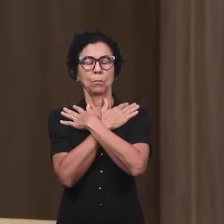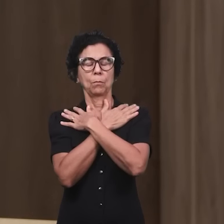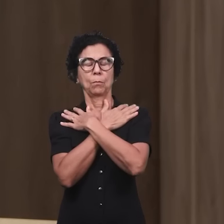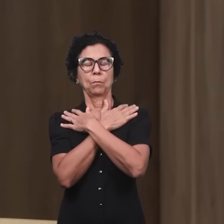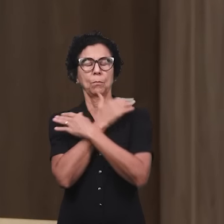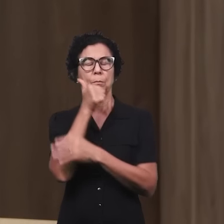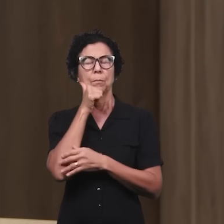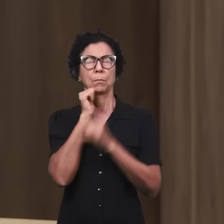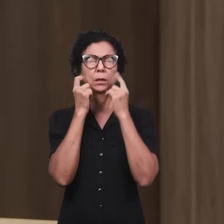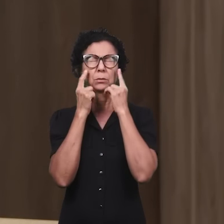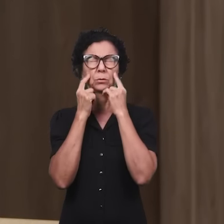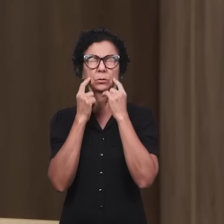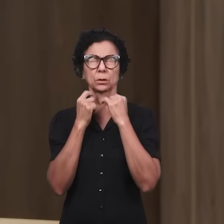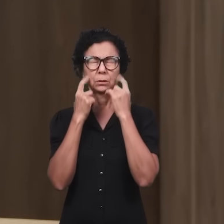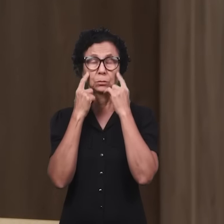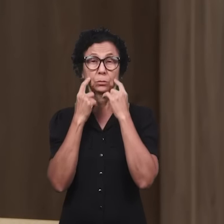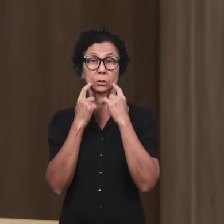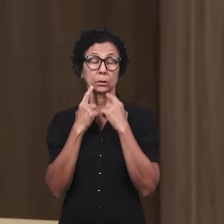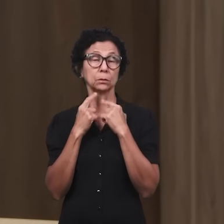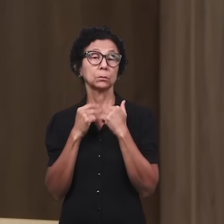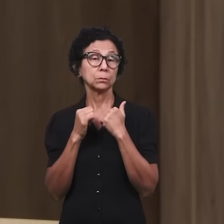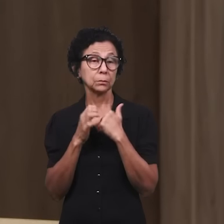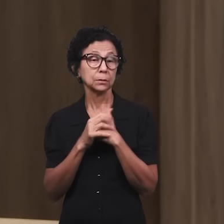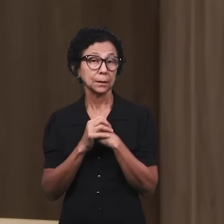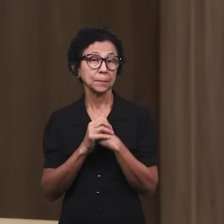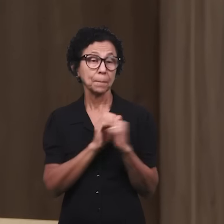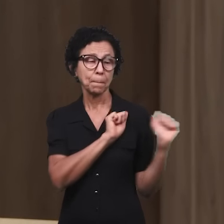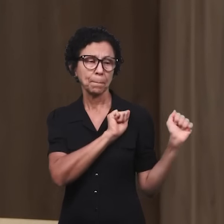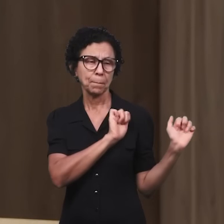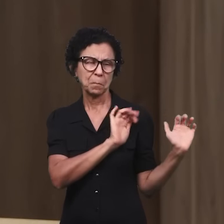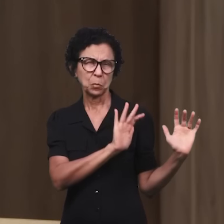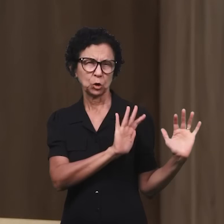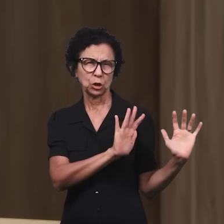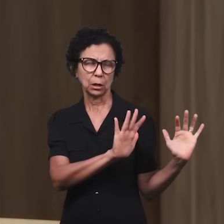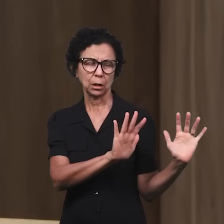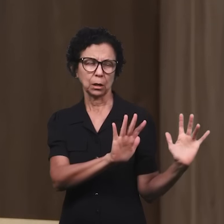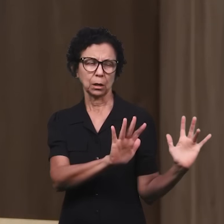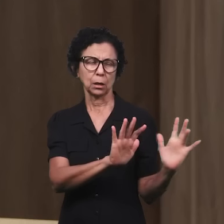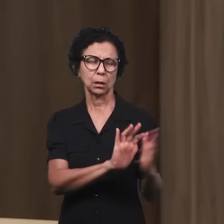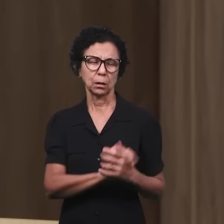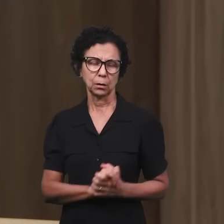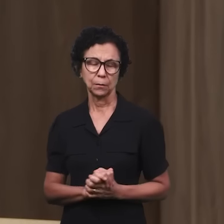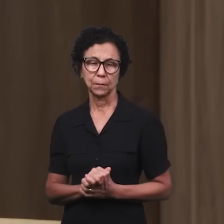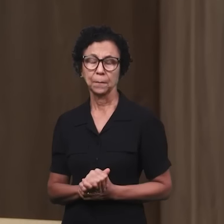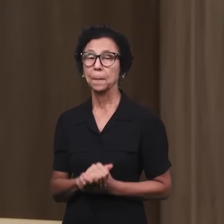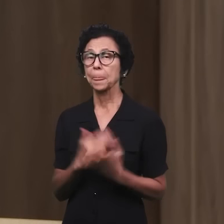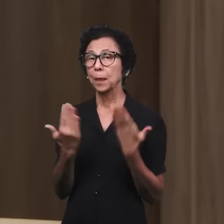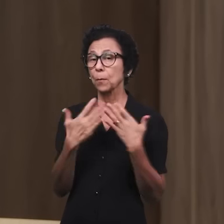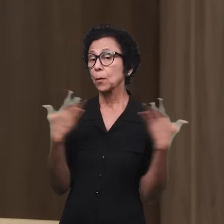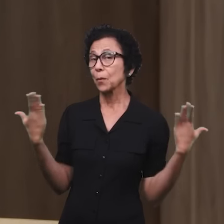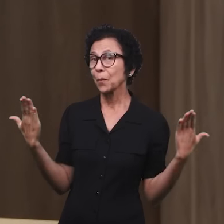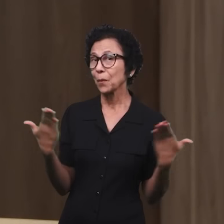e toda aquela coisa, a morte, a multidão que levava à morte. Uhum. Hoje existe uma